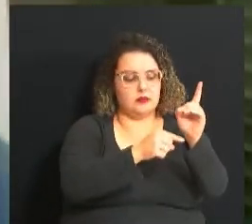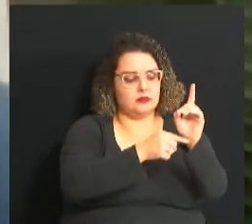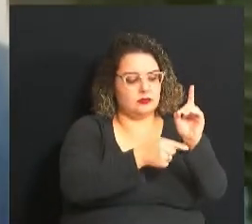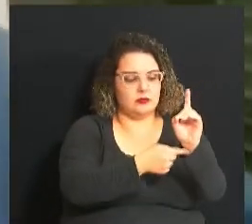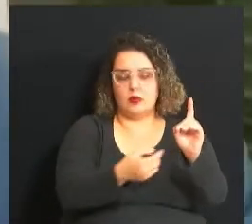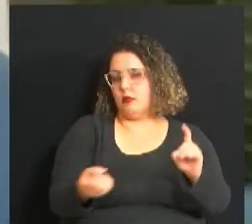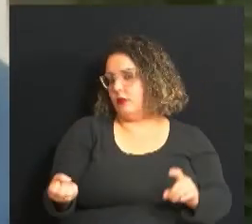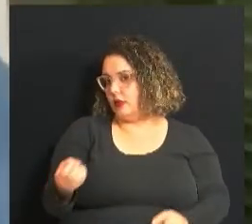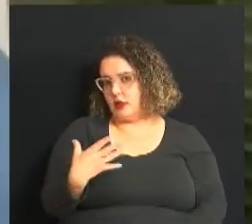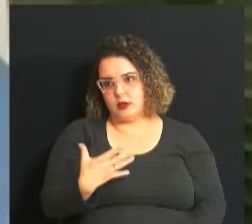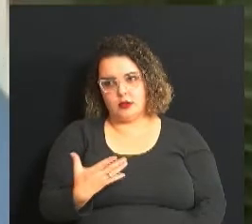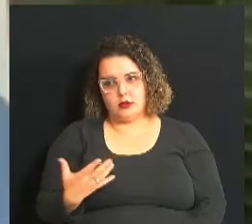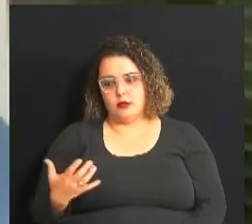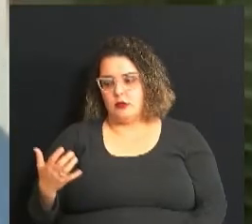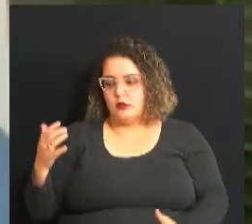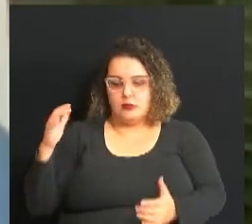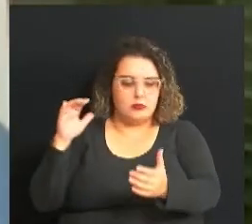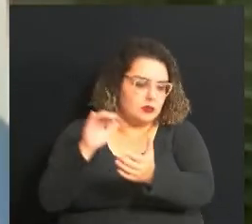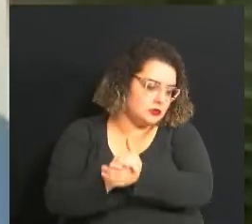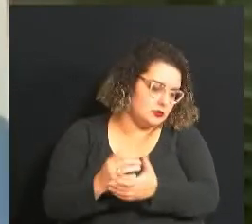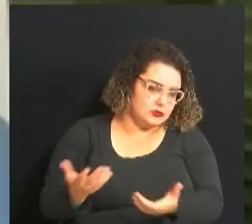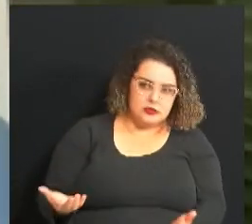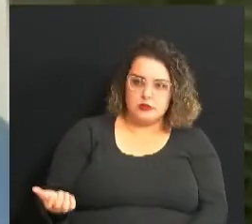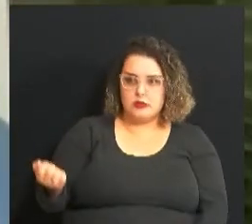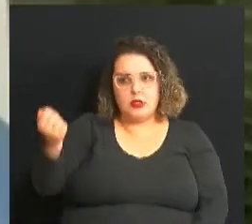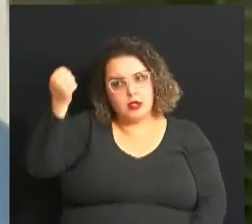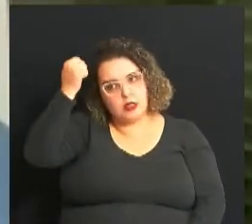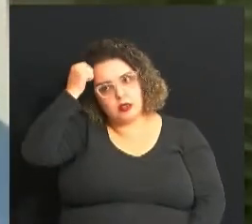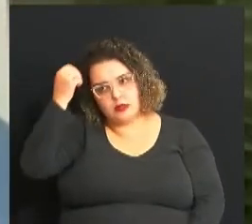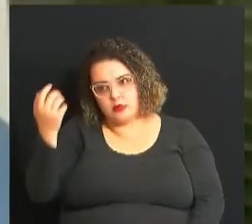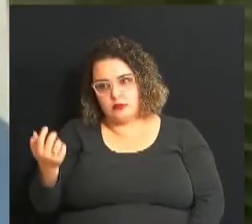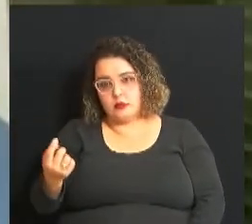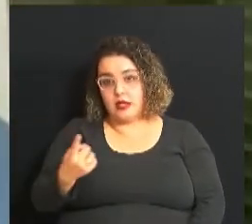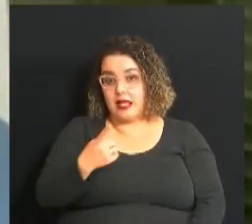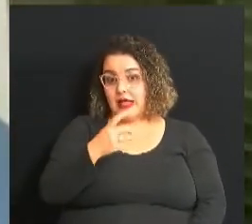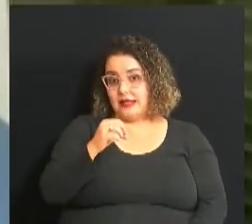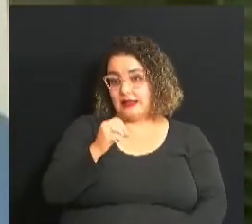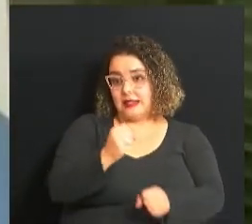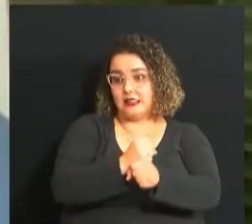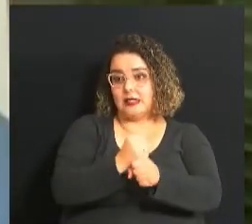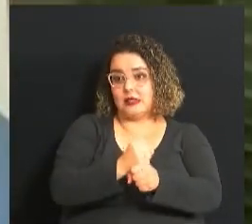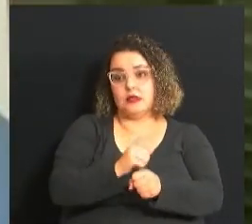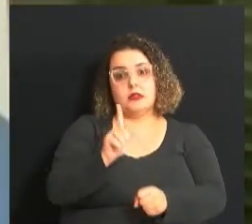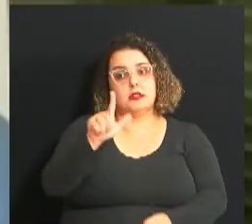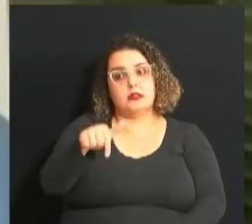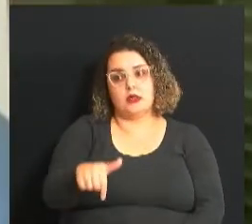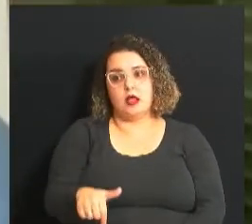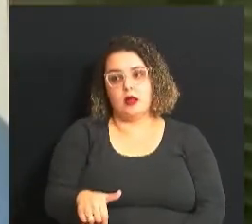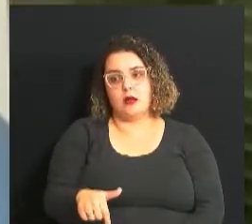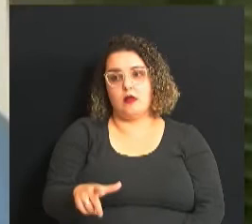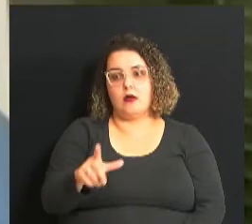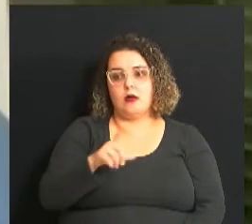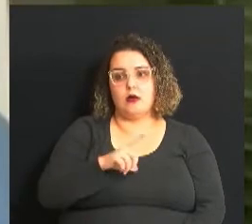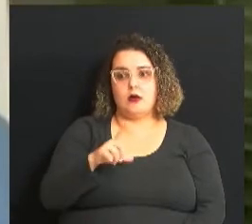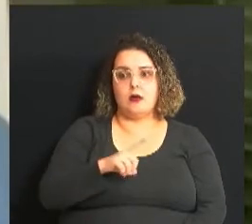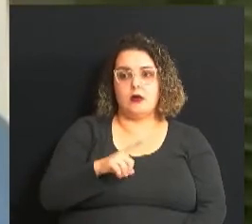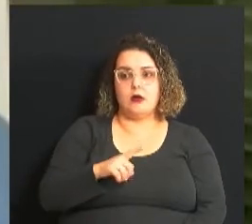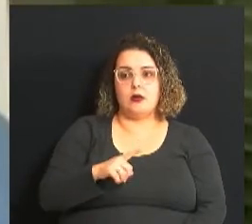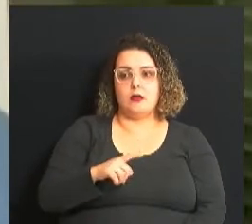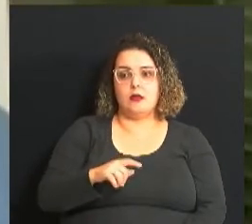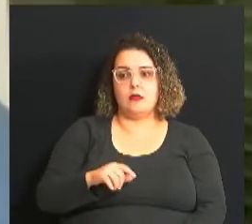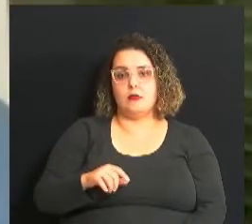você se arrependeu da vasectomia, é até mais ou menos 10 anos. Após isso, existe uma